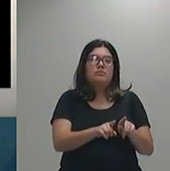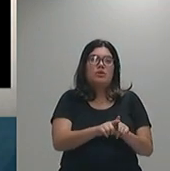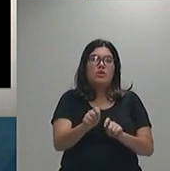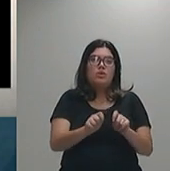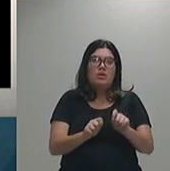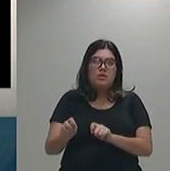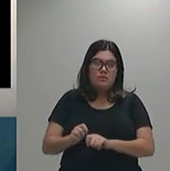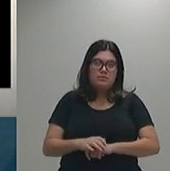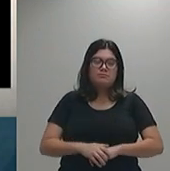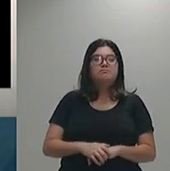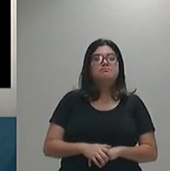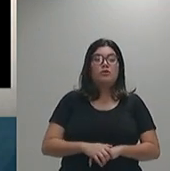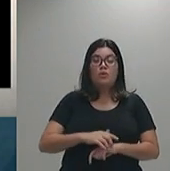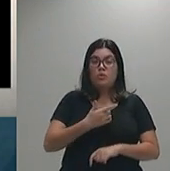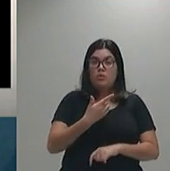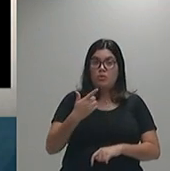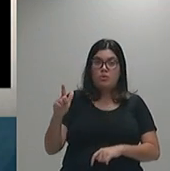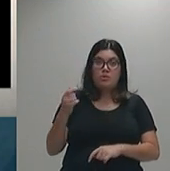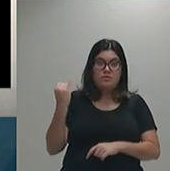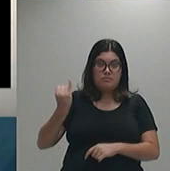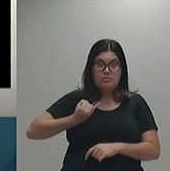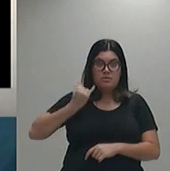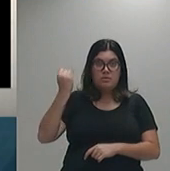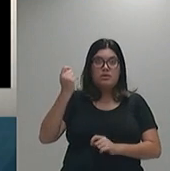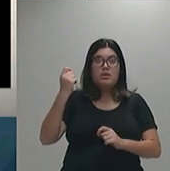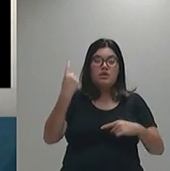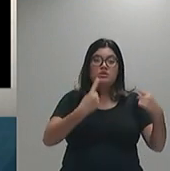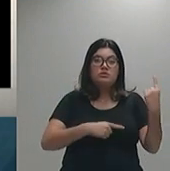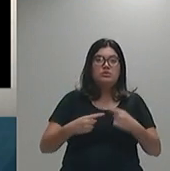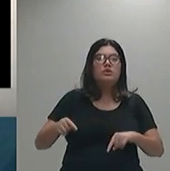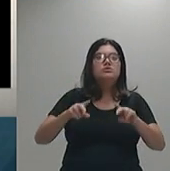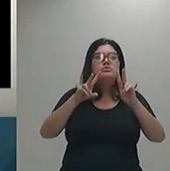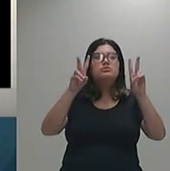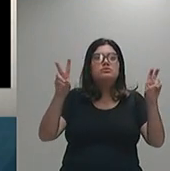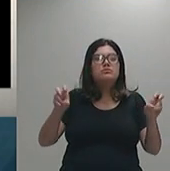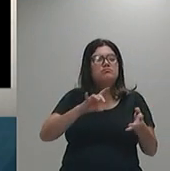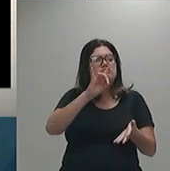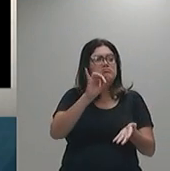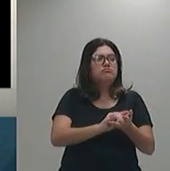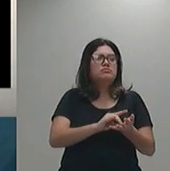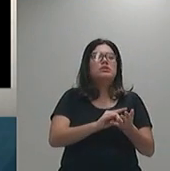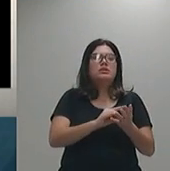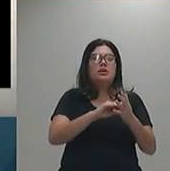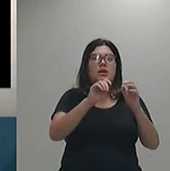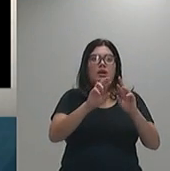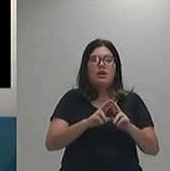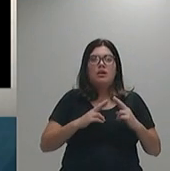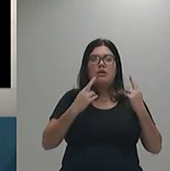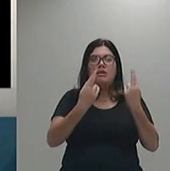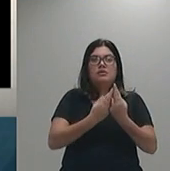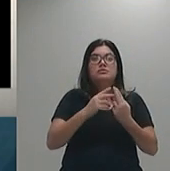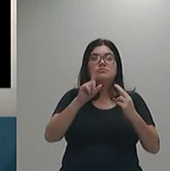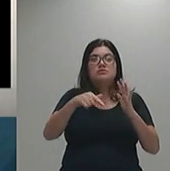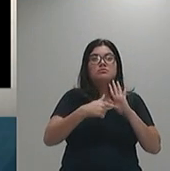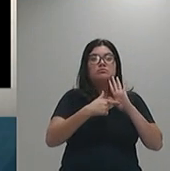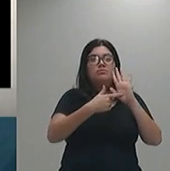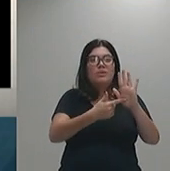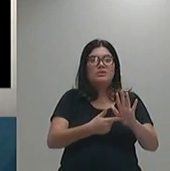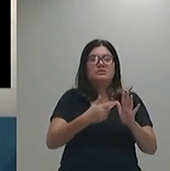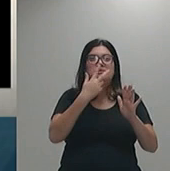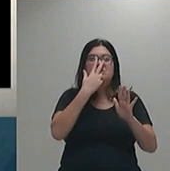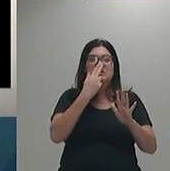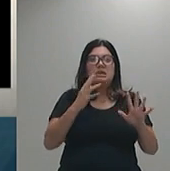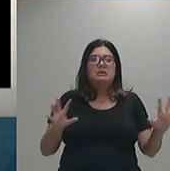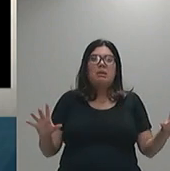relevante é a discussão a respeito da realização de Assembleia trata-se senhores ministros de uma claro cortina de fumaça